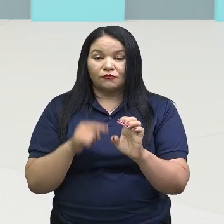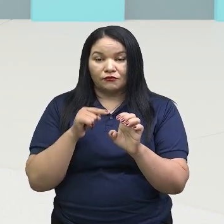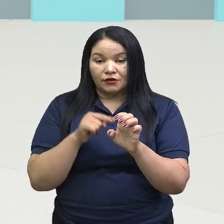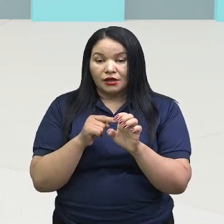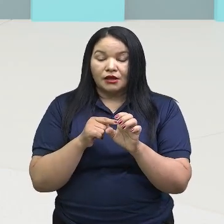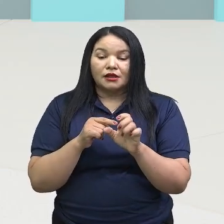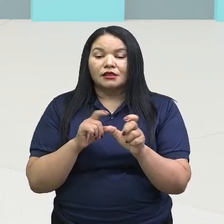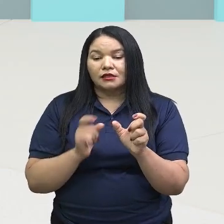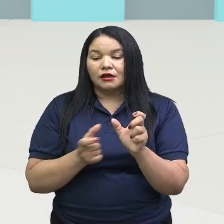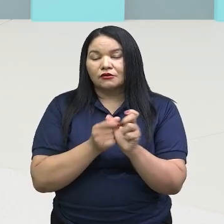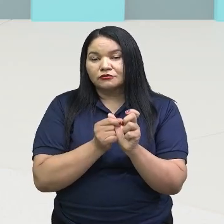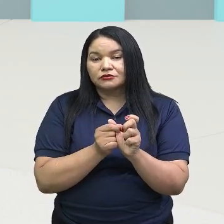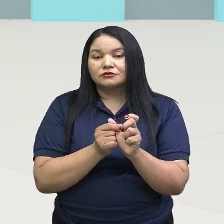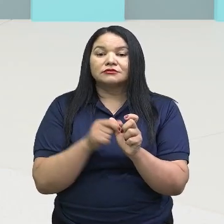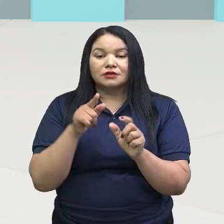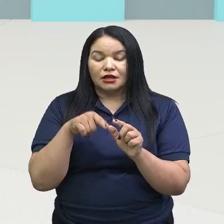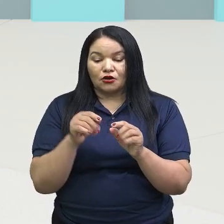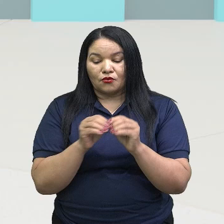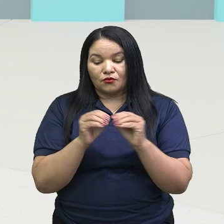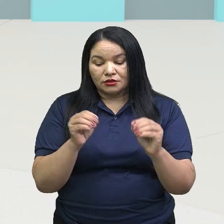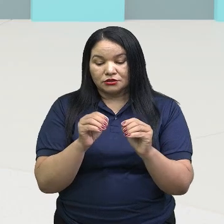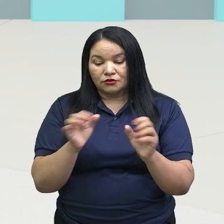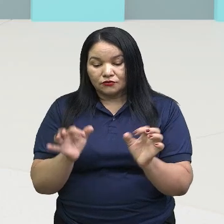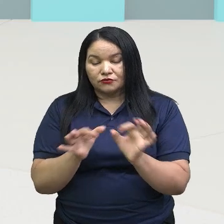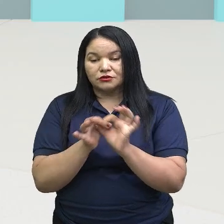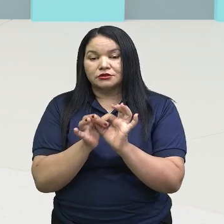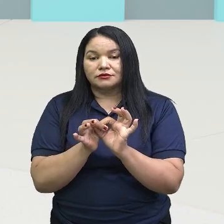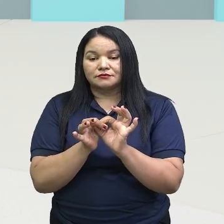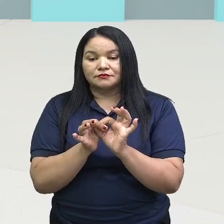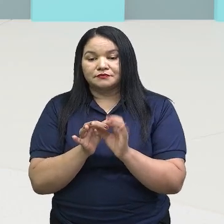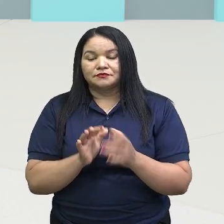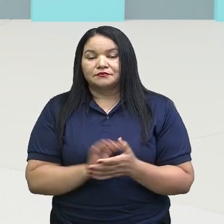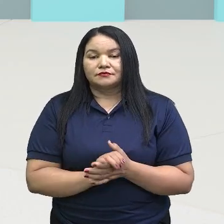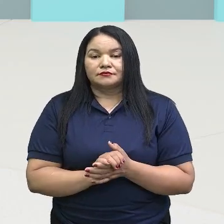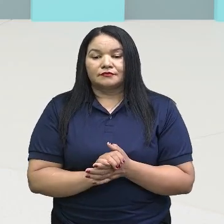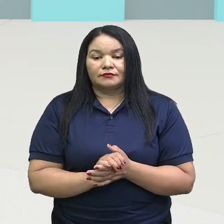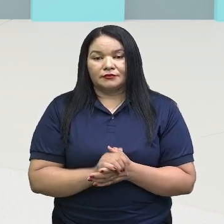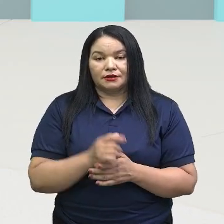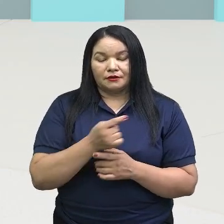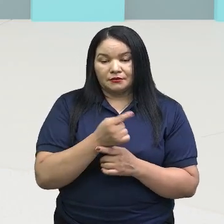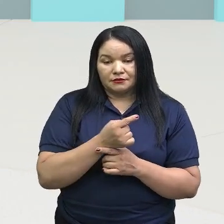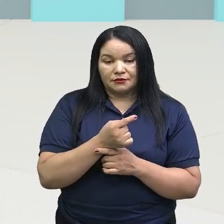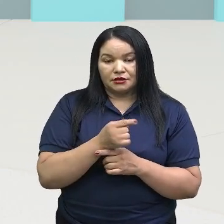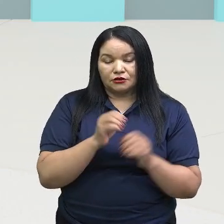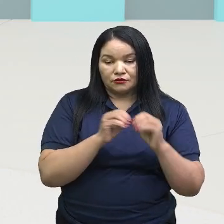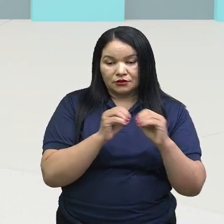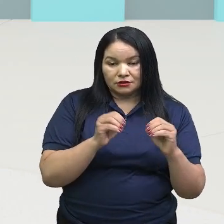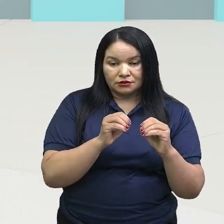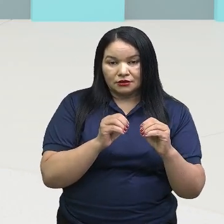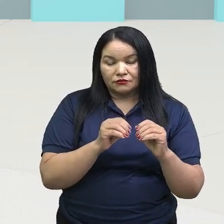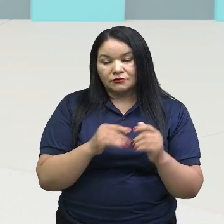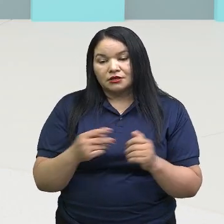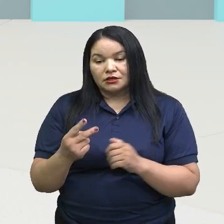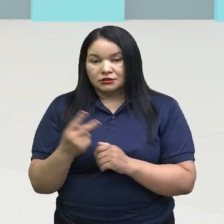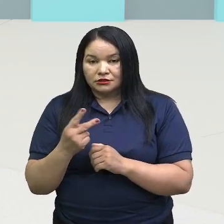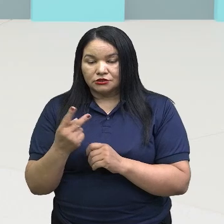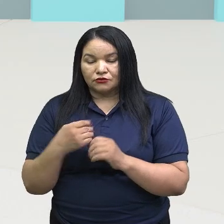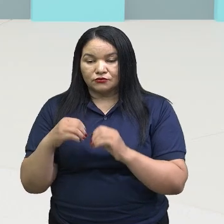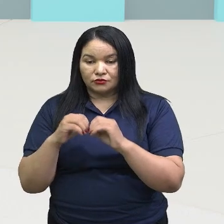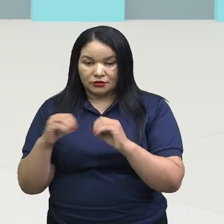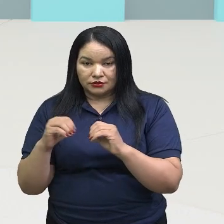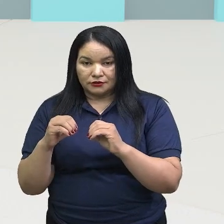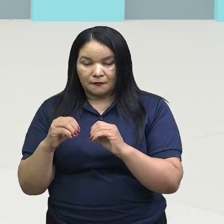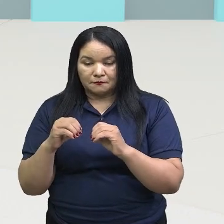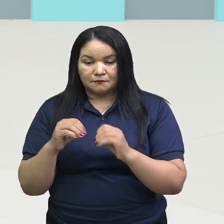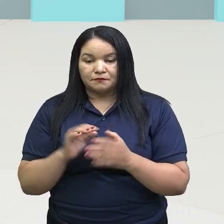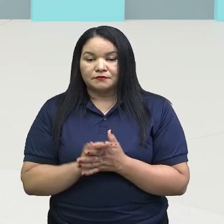é justamente unir orações. Então, Milena estuda é a primeira oração. Pedro trabalha, é a segunda oração. No